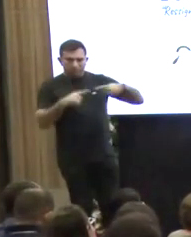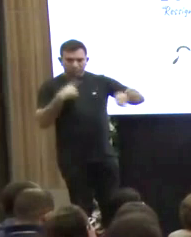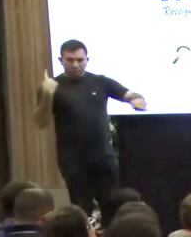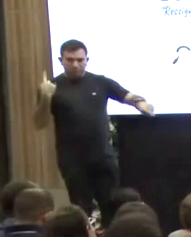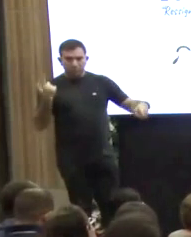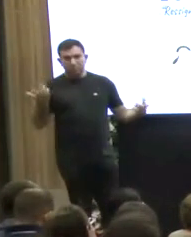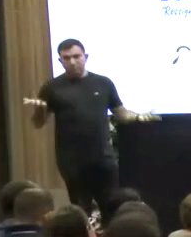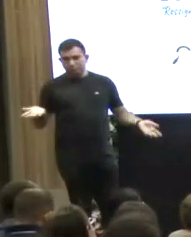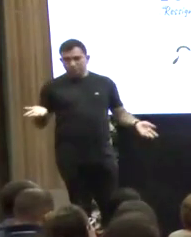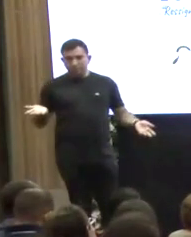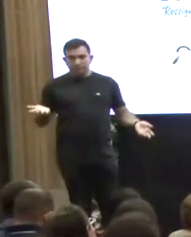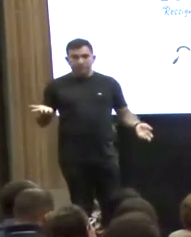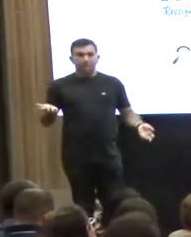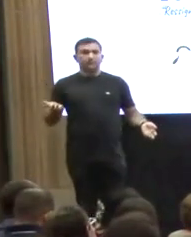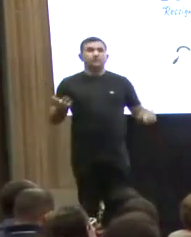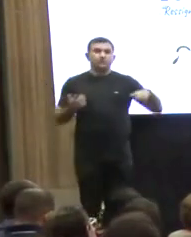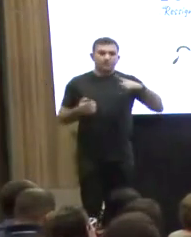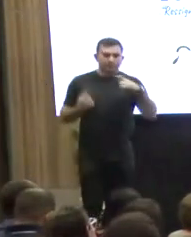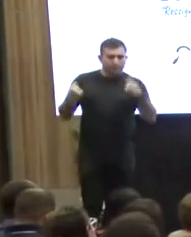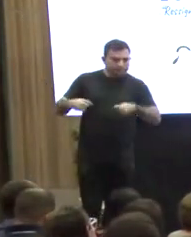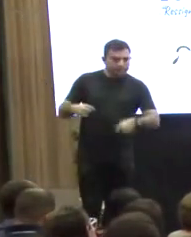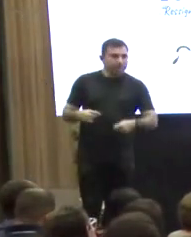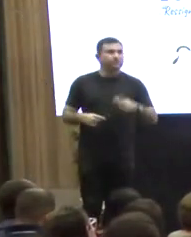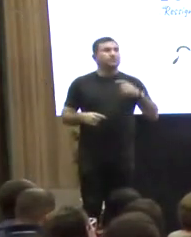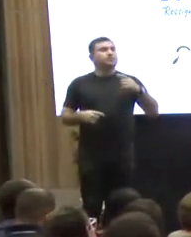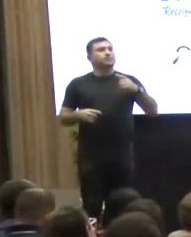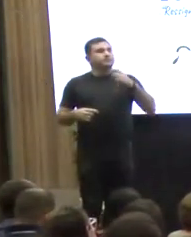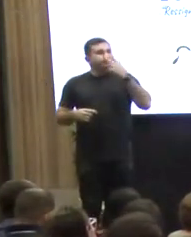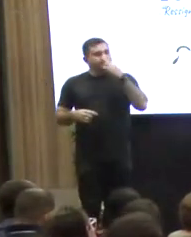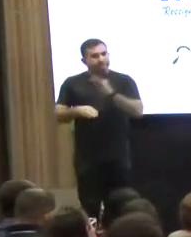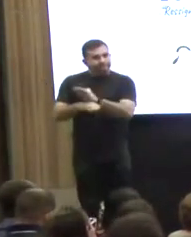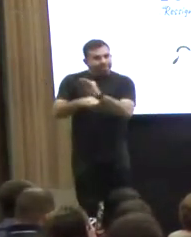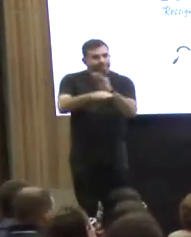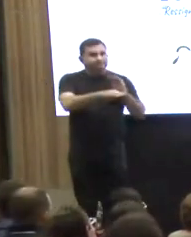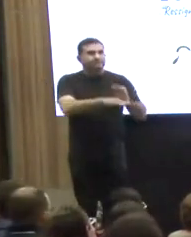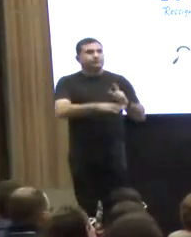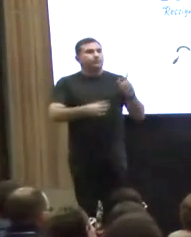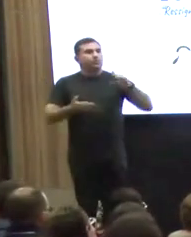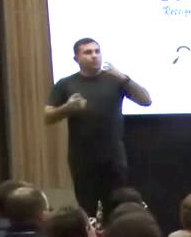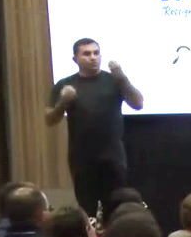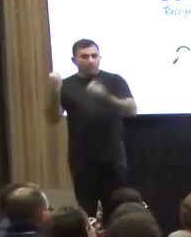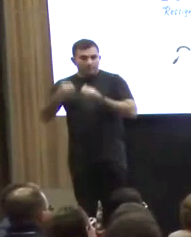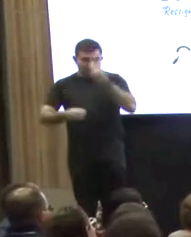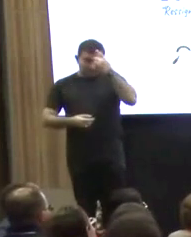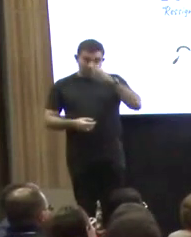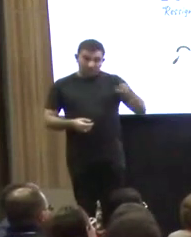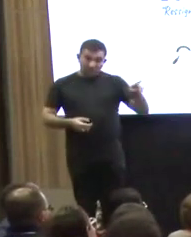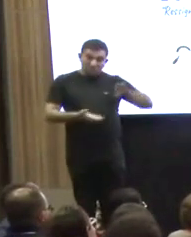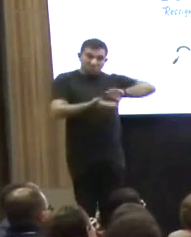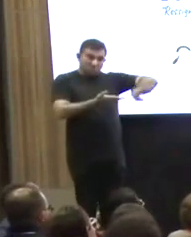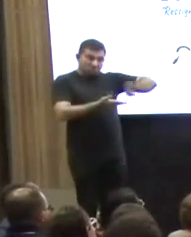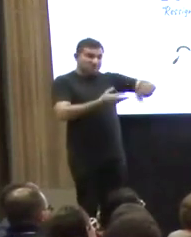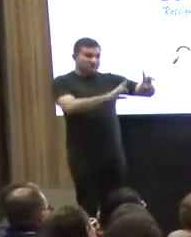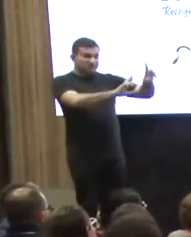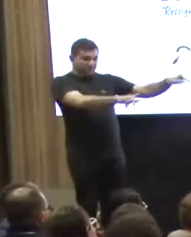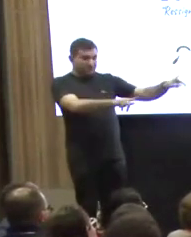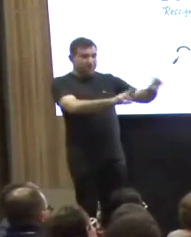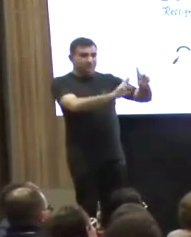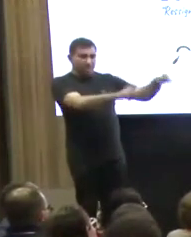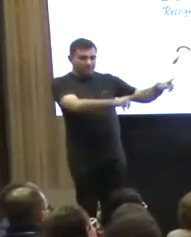mesmas condições. Tem gente que não quer se casar. E as pessoas que não querem se encaixar nessa norma de jeito nenhum, o que a gente vai fazer? Vai continuar deshumanizando?